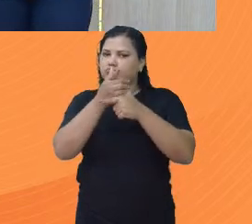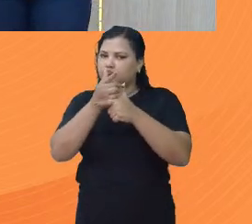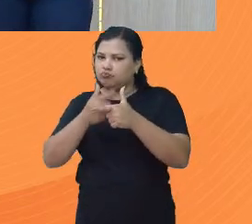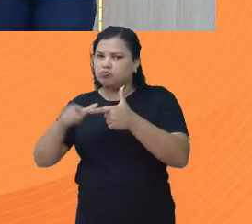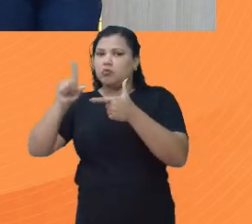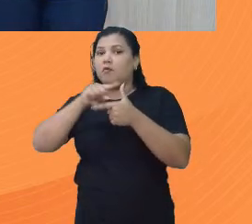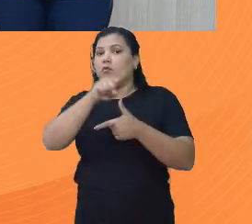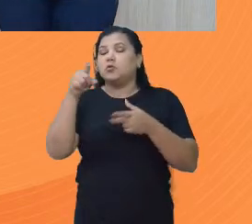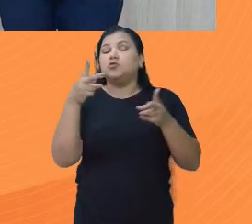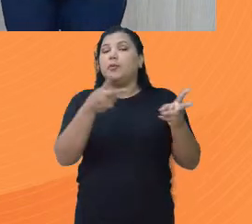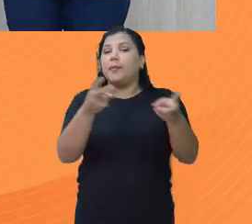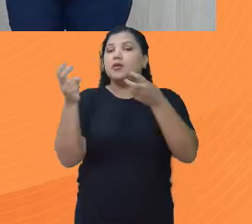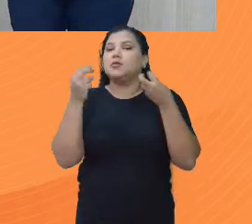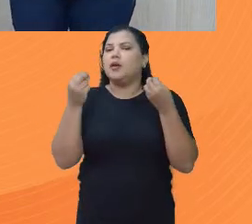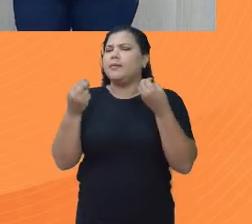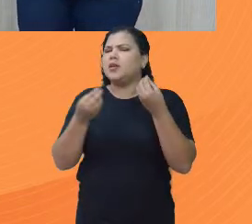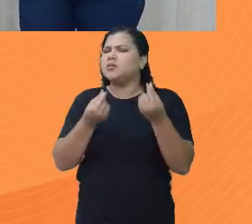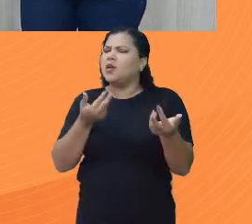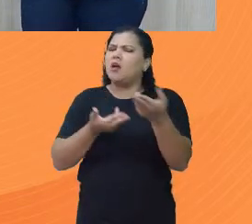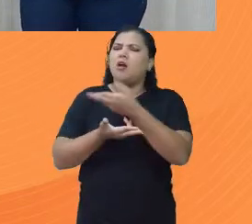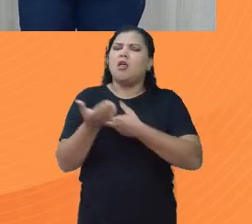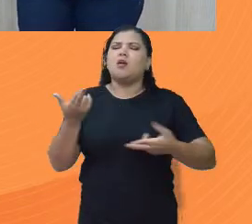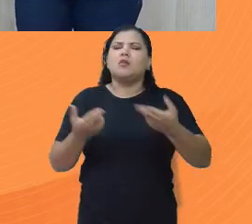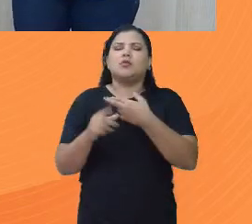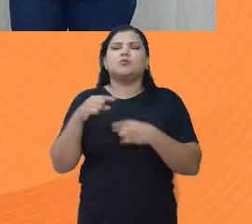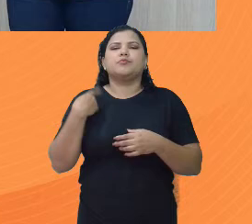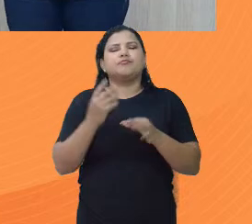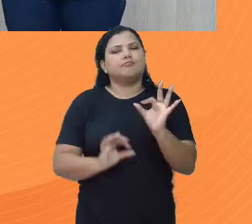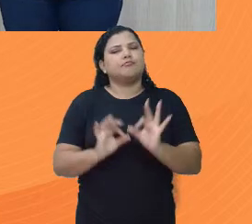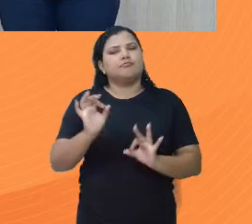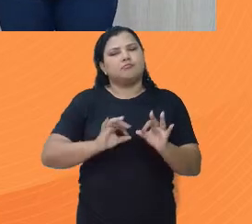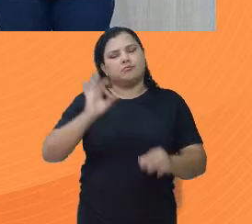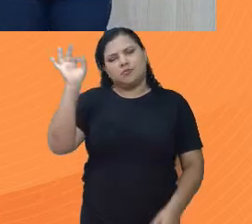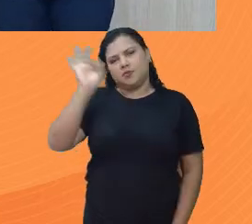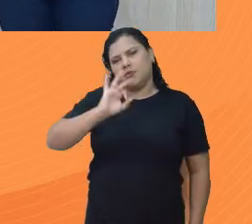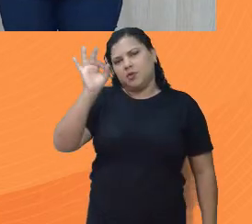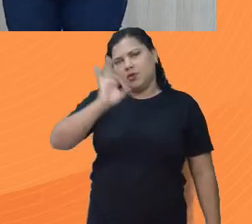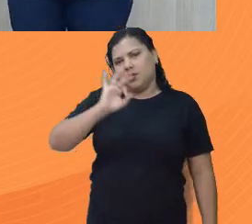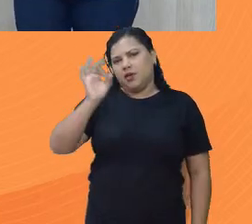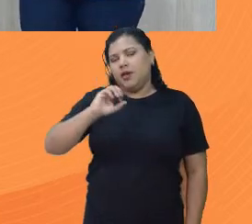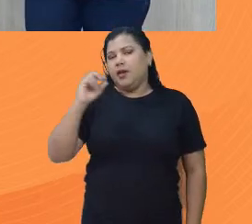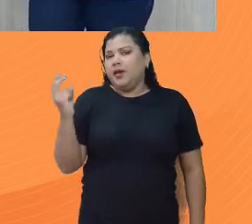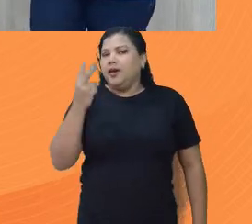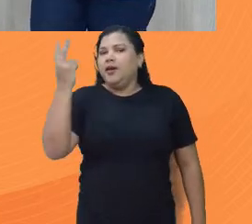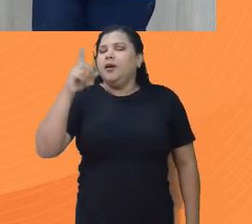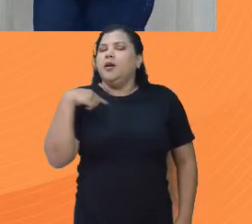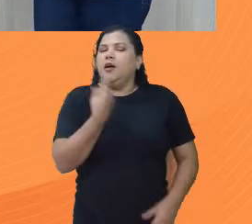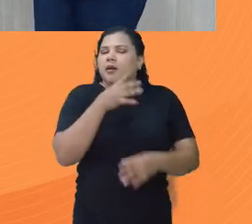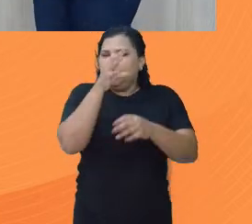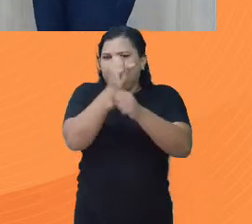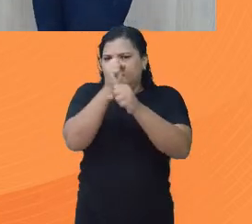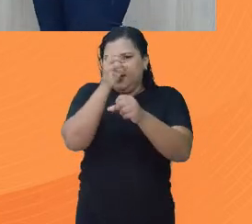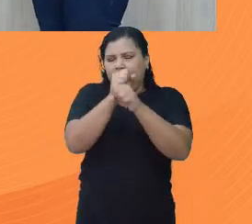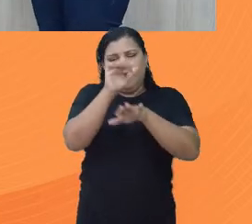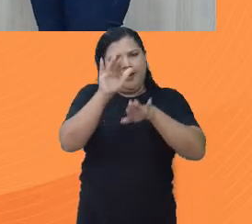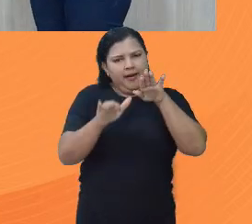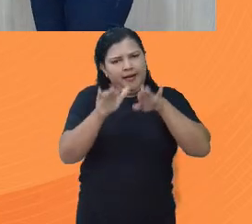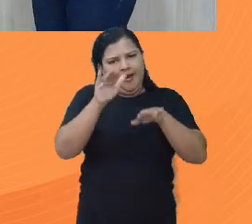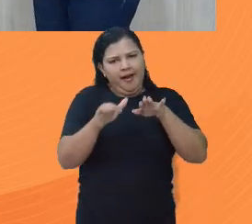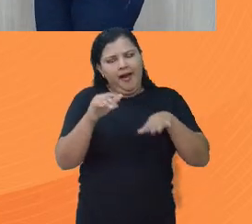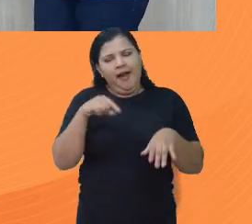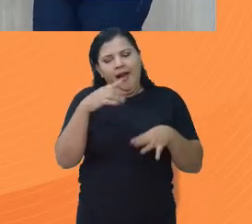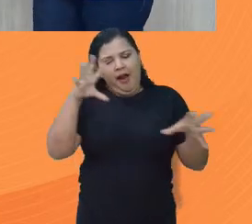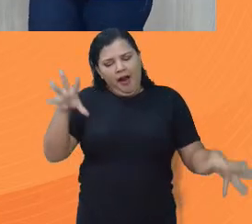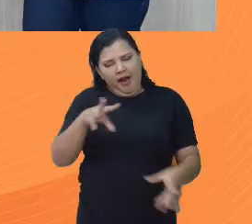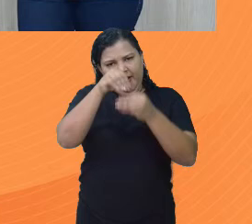que você perceba as primeiras relações que a gente vai construindo com a porcentagem e o valor que a gente vai calcular de acordo com o nosso